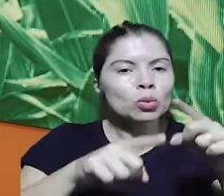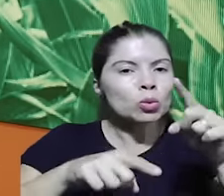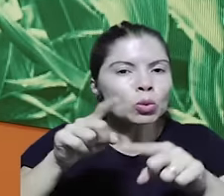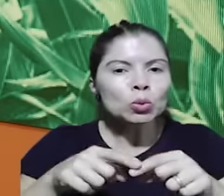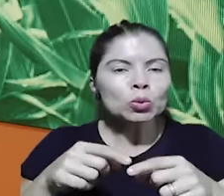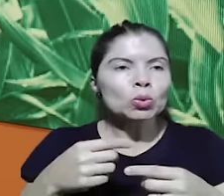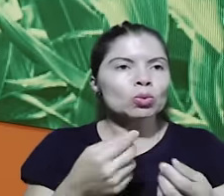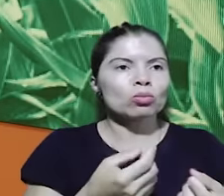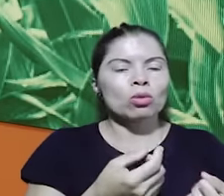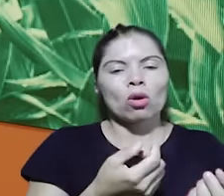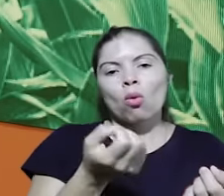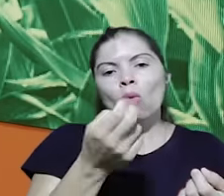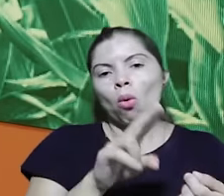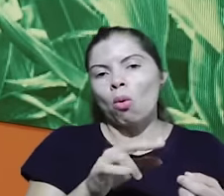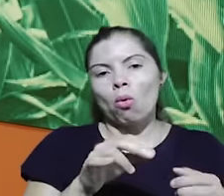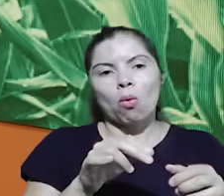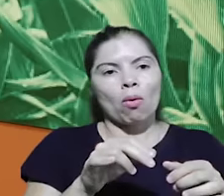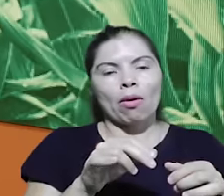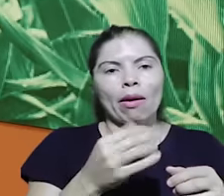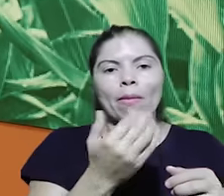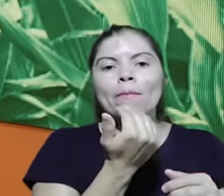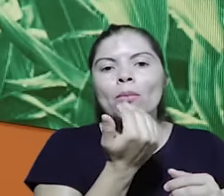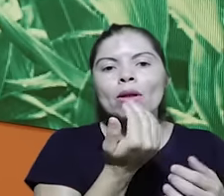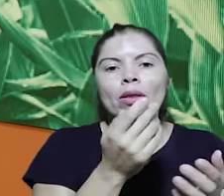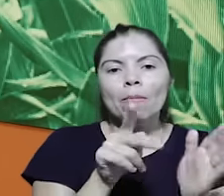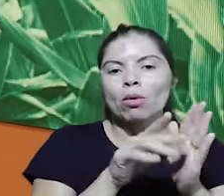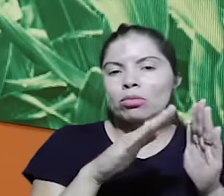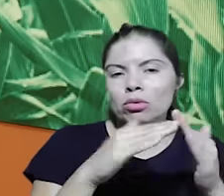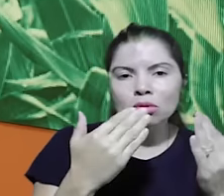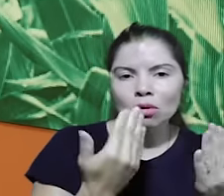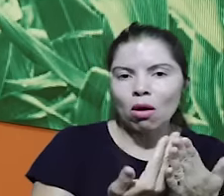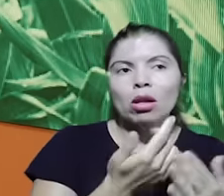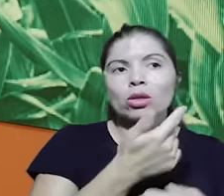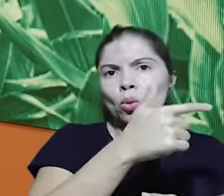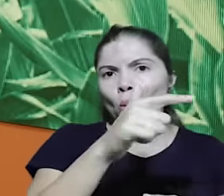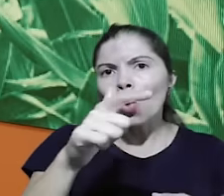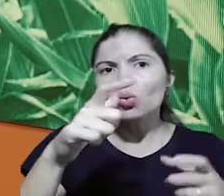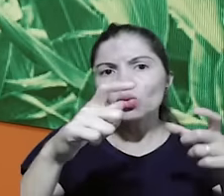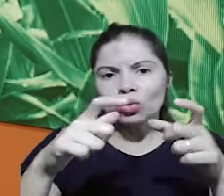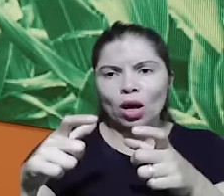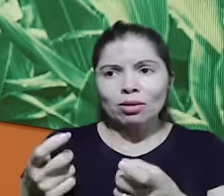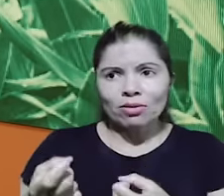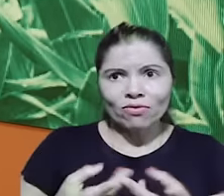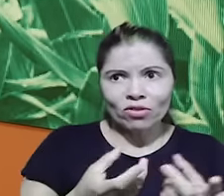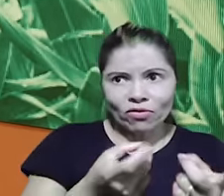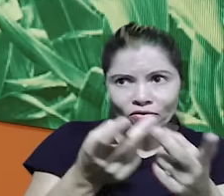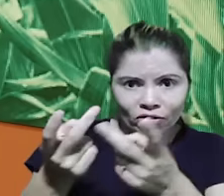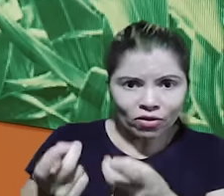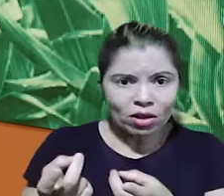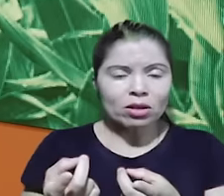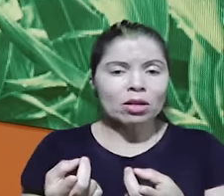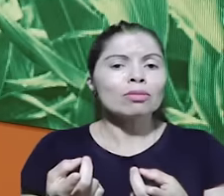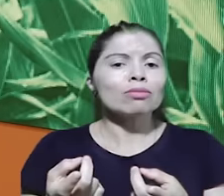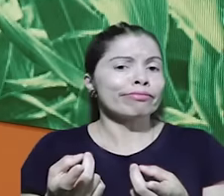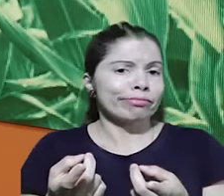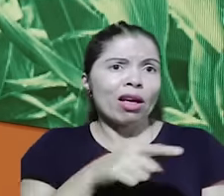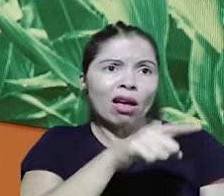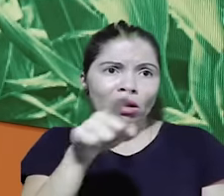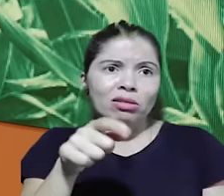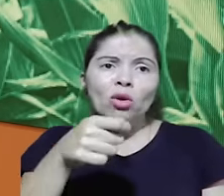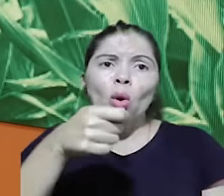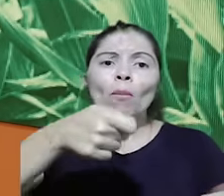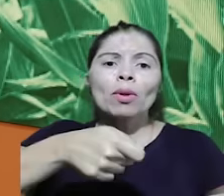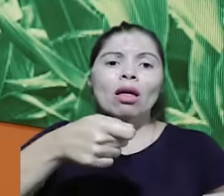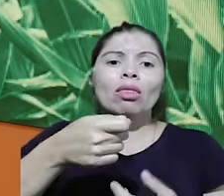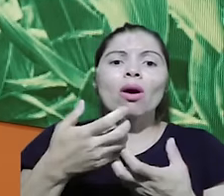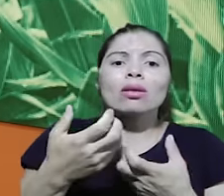para supermercado para merenda escolar e outras situações que ele possa vender mini mercado eles vão ser obrigados